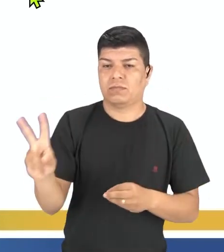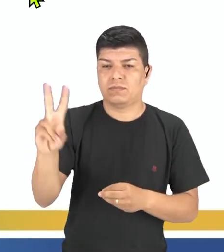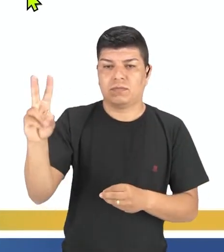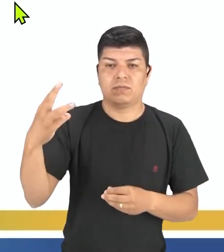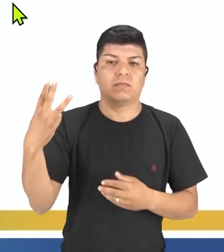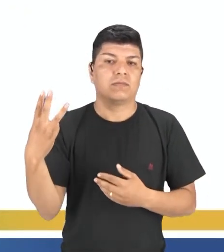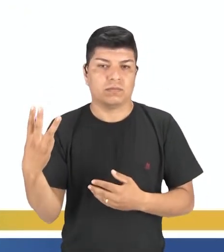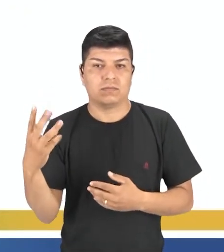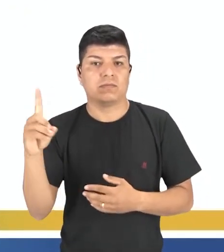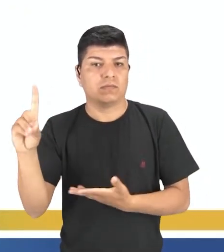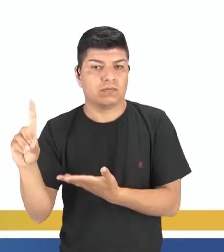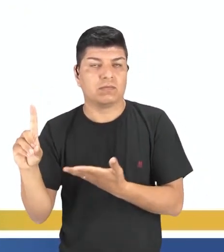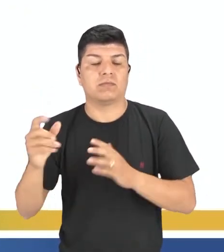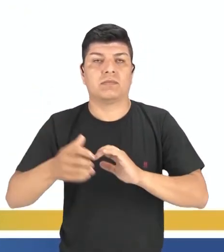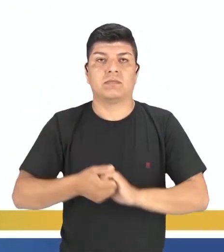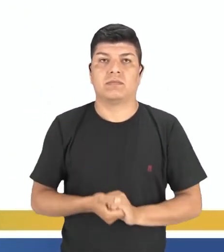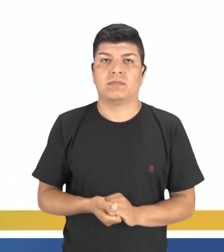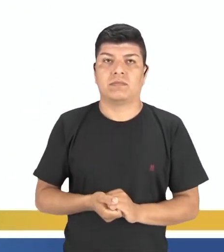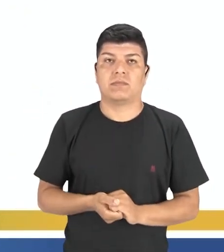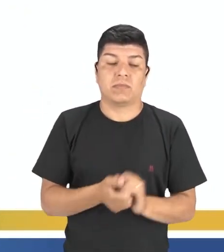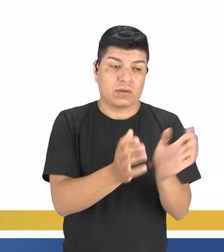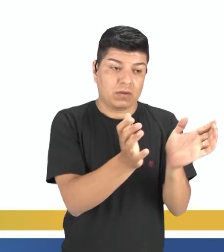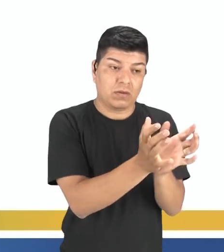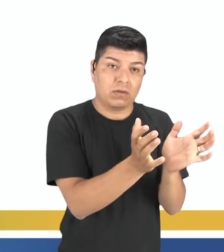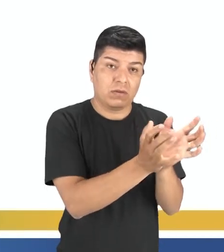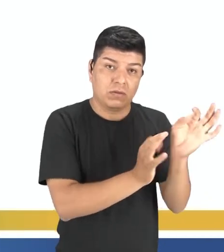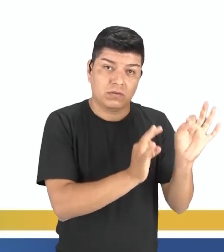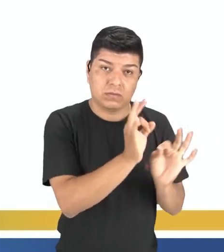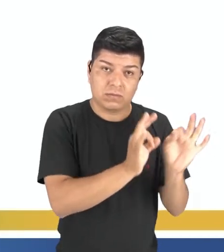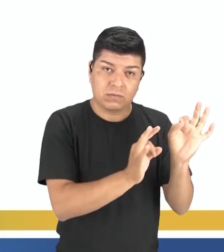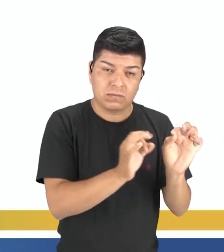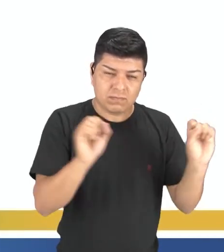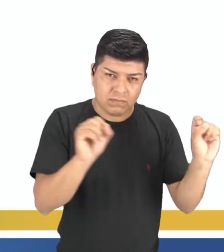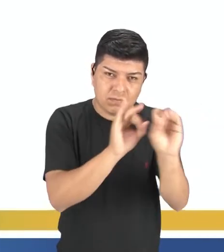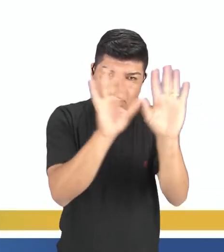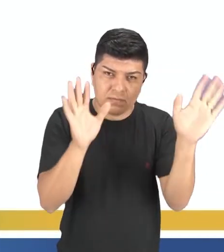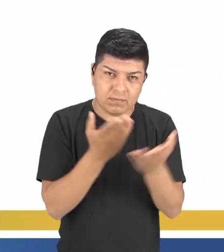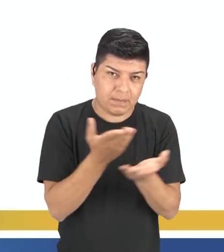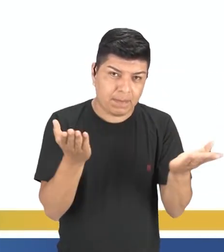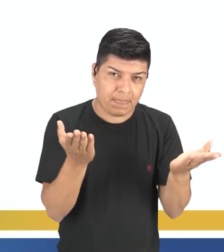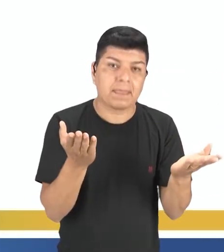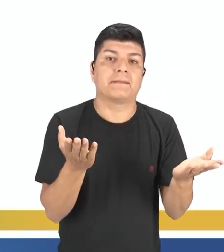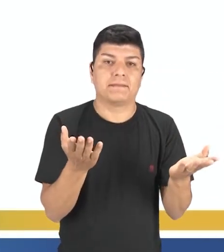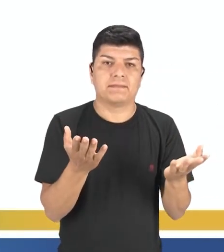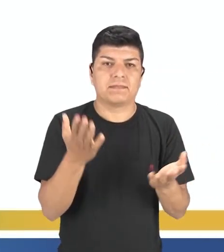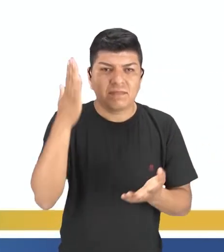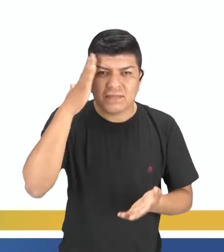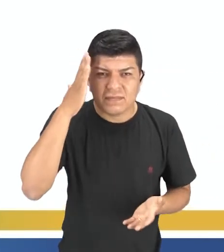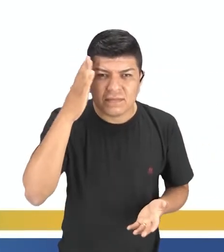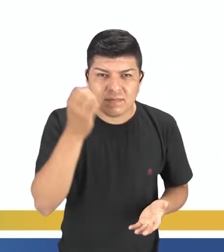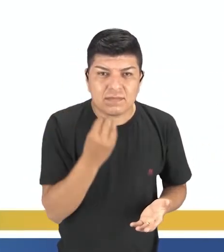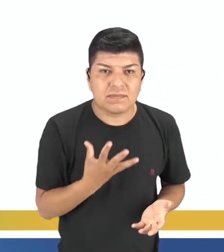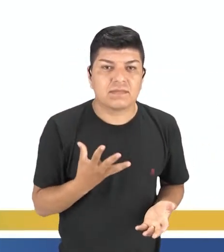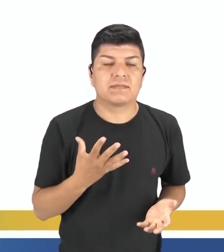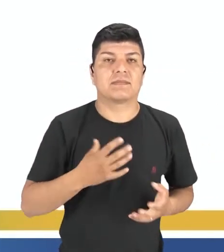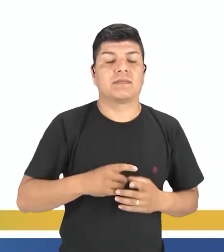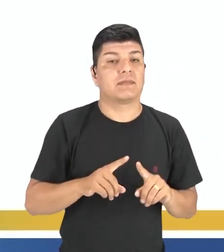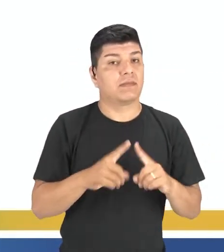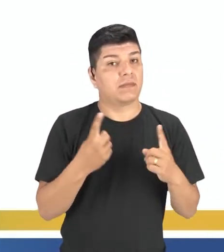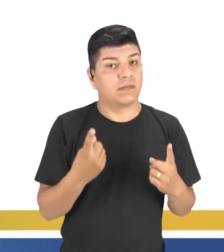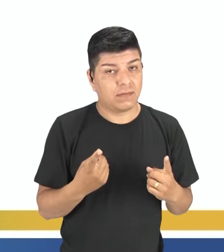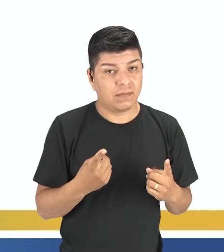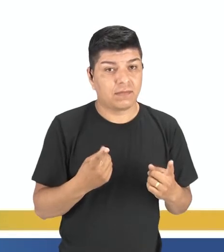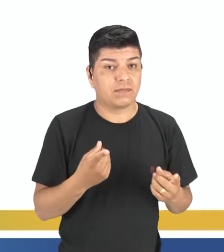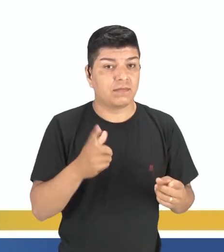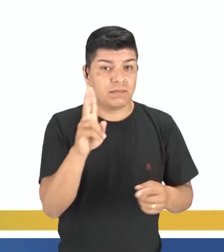3, certo? Então esse é o nosso conjunto de solução. Ficou claro para você? Você compreendeu muito bem? Porém,